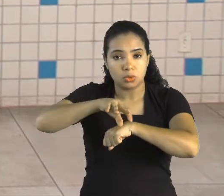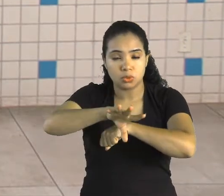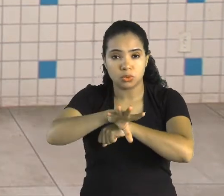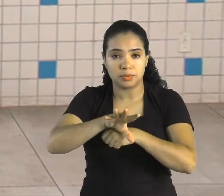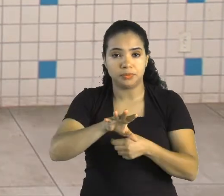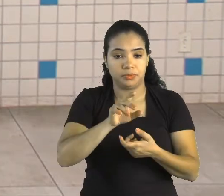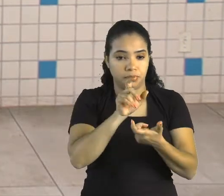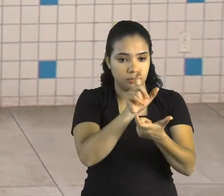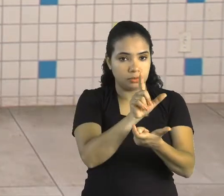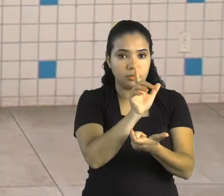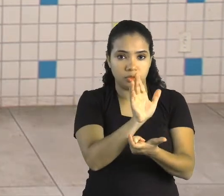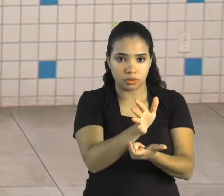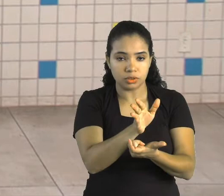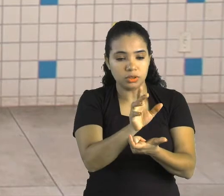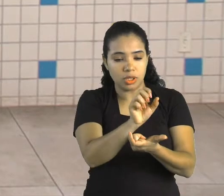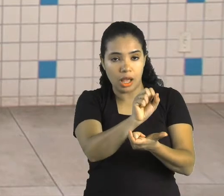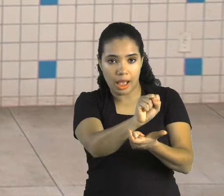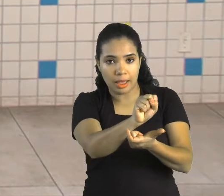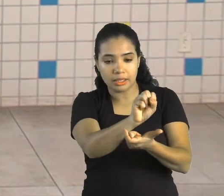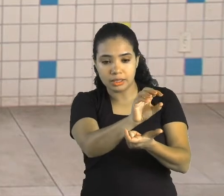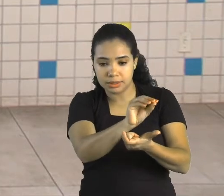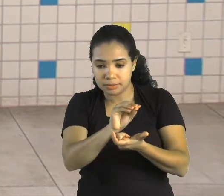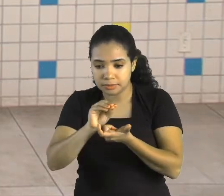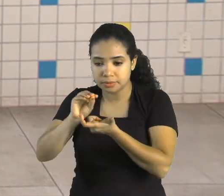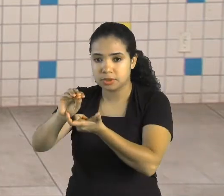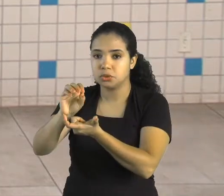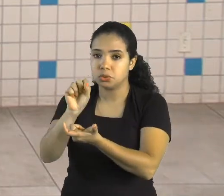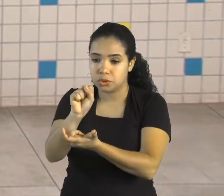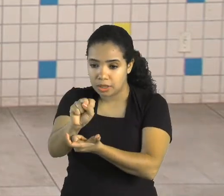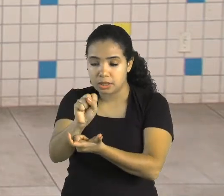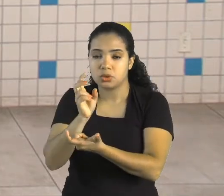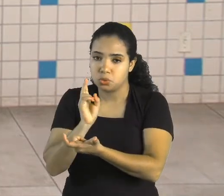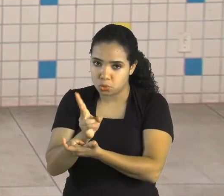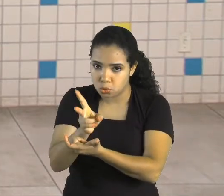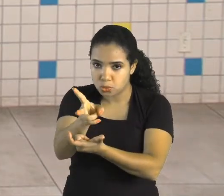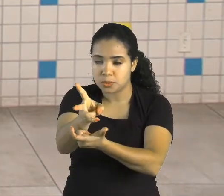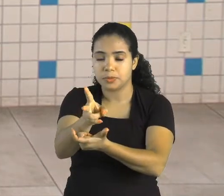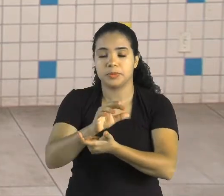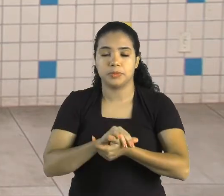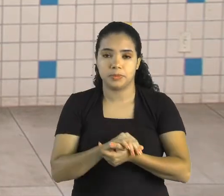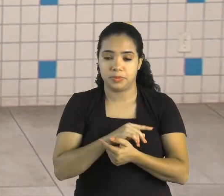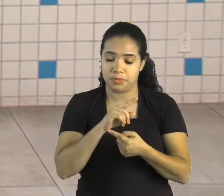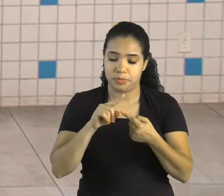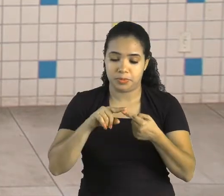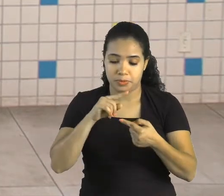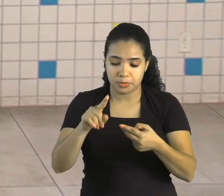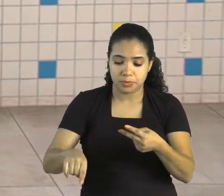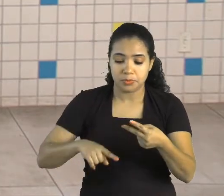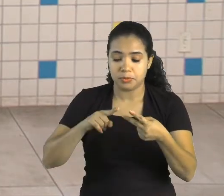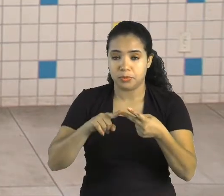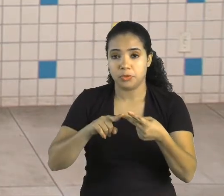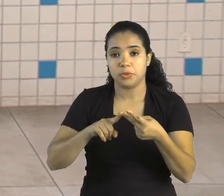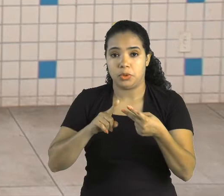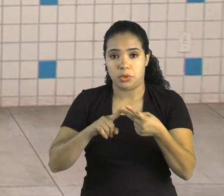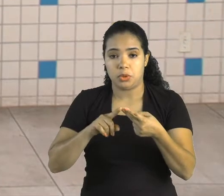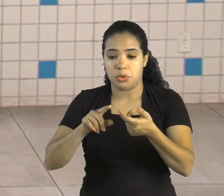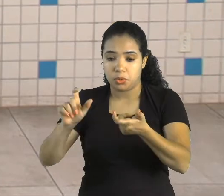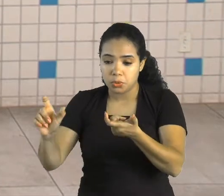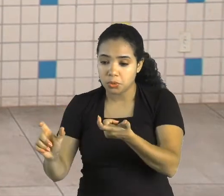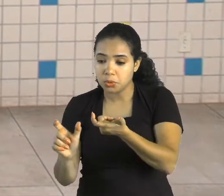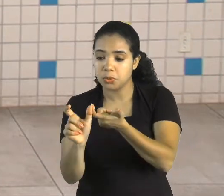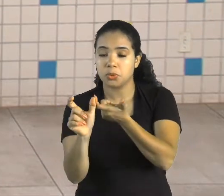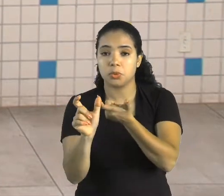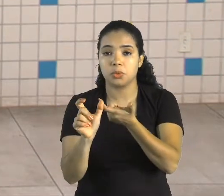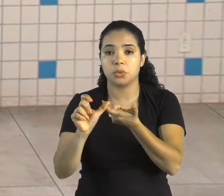palavra escrita com S, som de Z. Também vai permanecer. Segunda dica, quando o sufixo, o finalzinho da